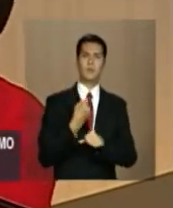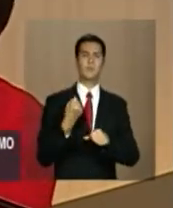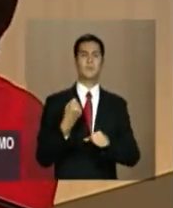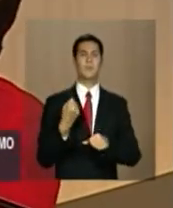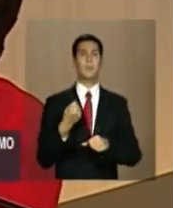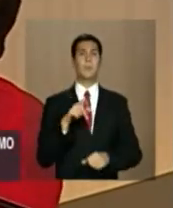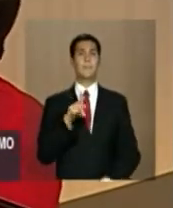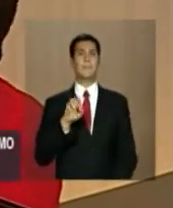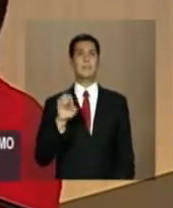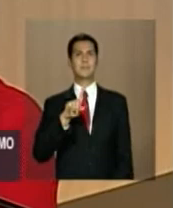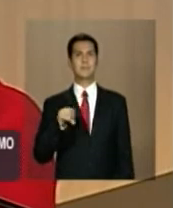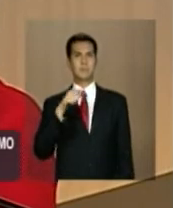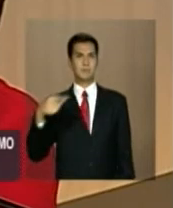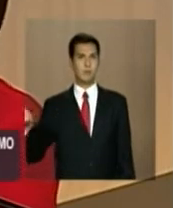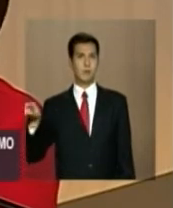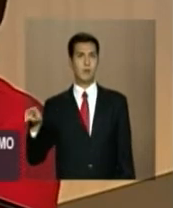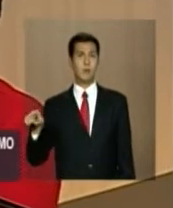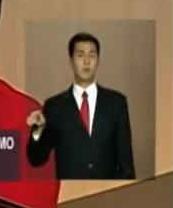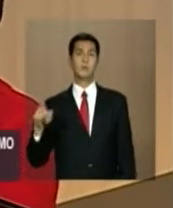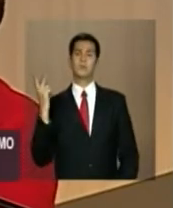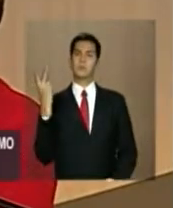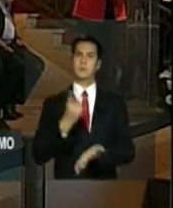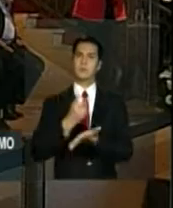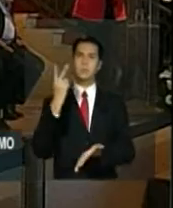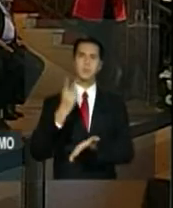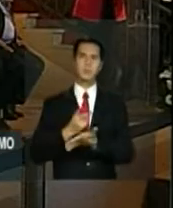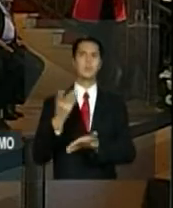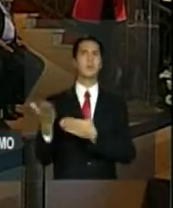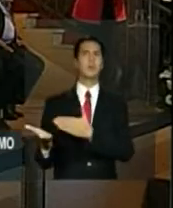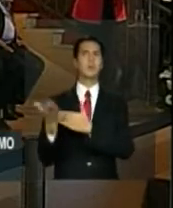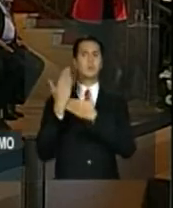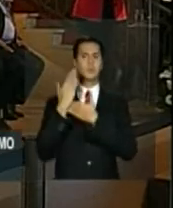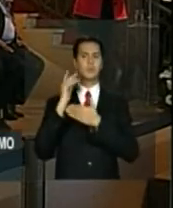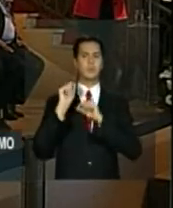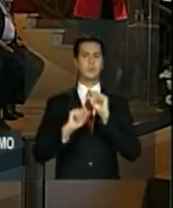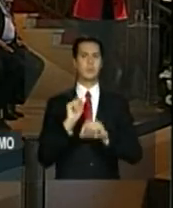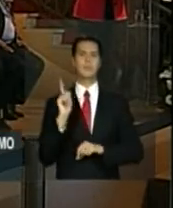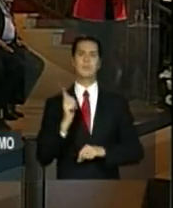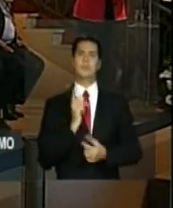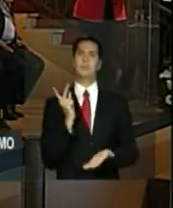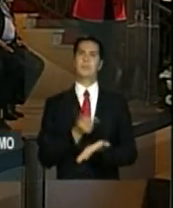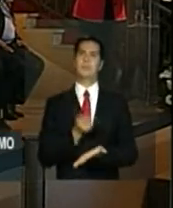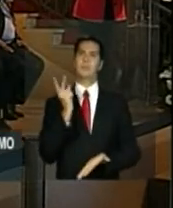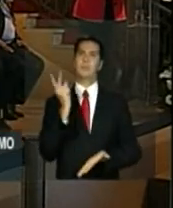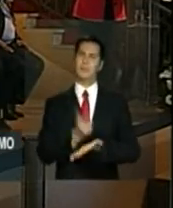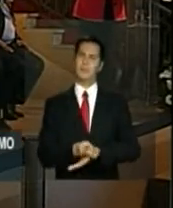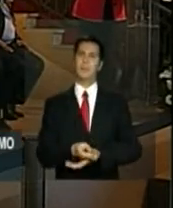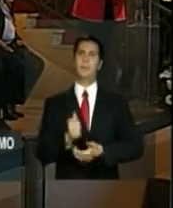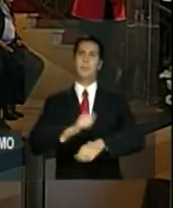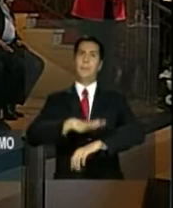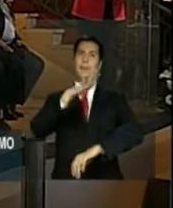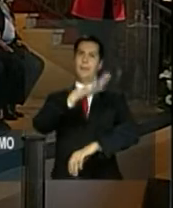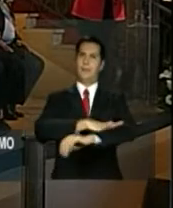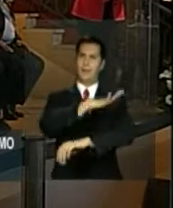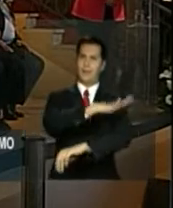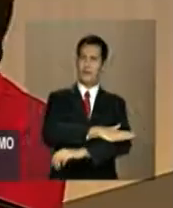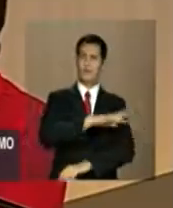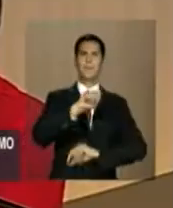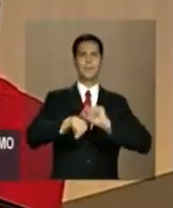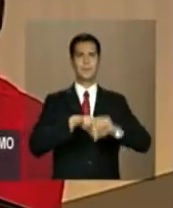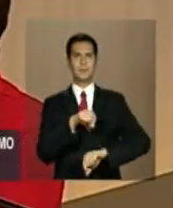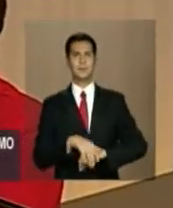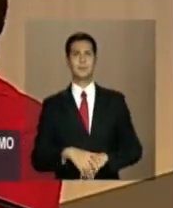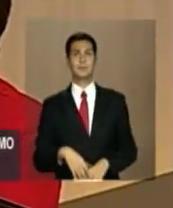não deixa passar uma vez sem me lembrar que teve a perereca. Cada vez que eu cobro do Pezão, Pezão, eu